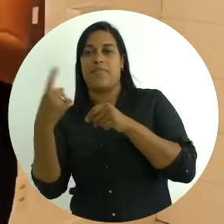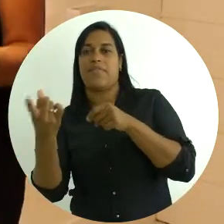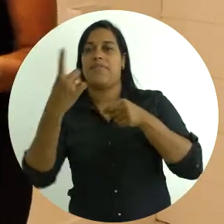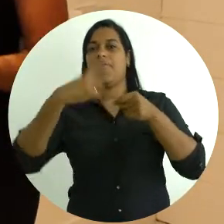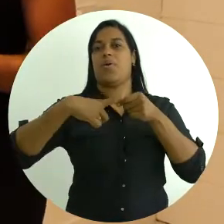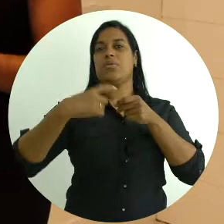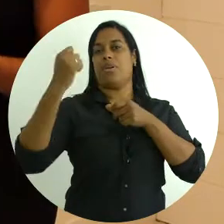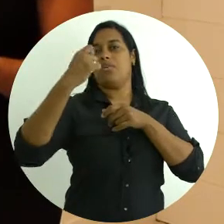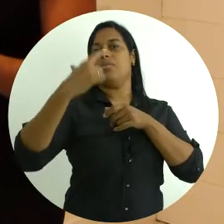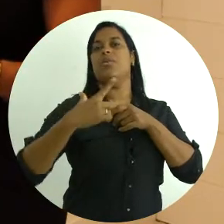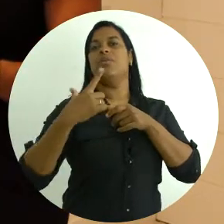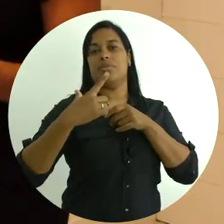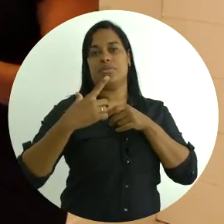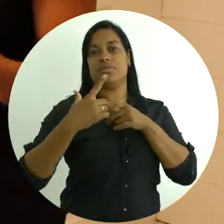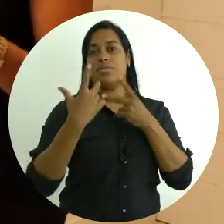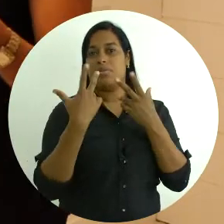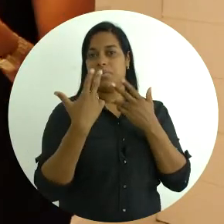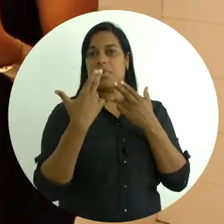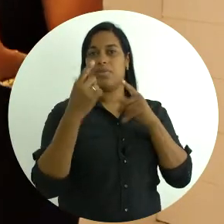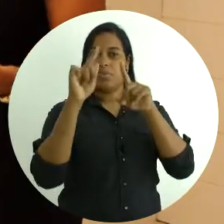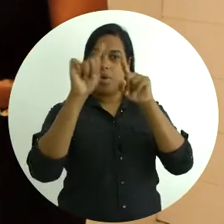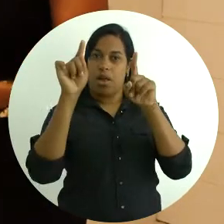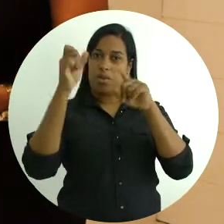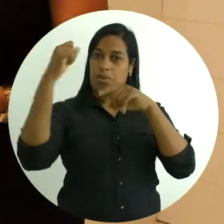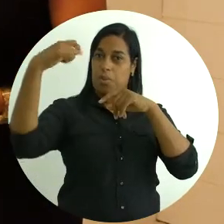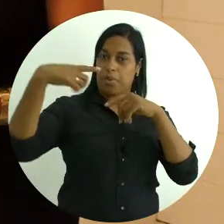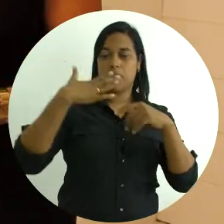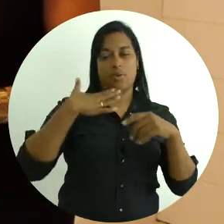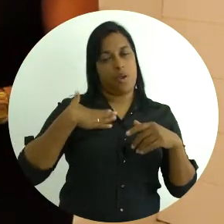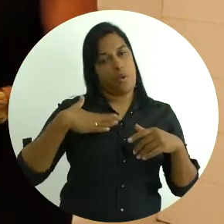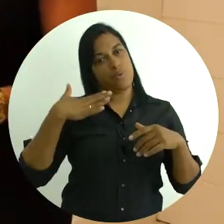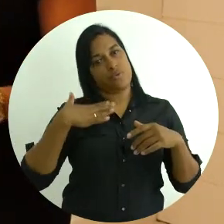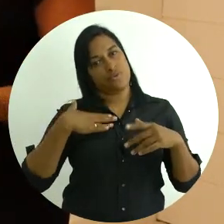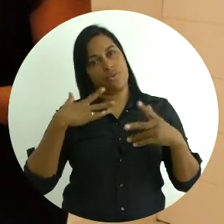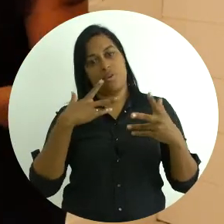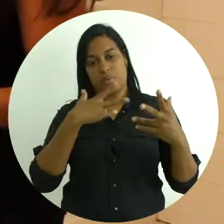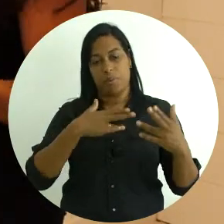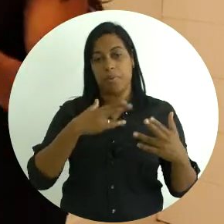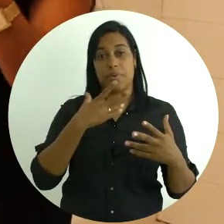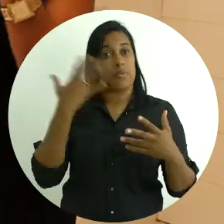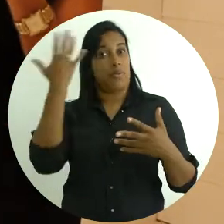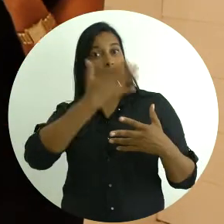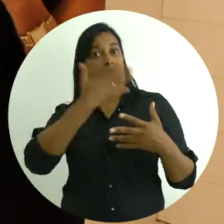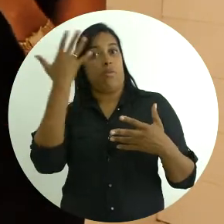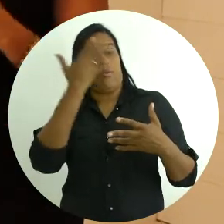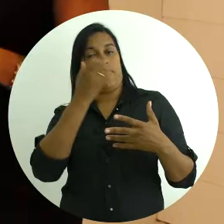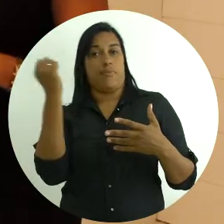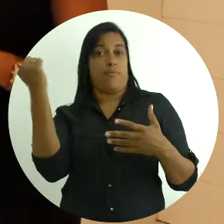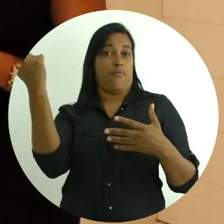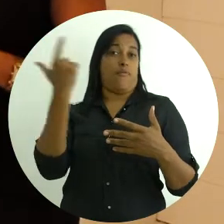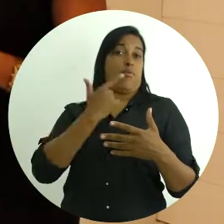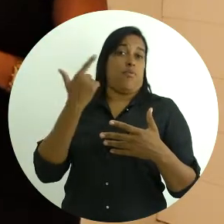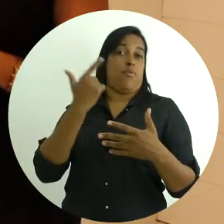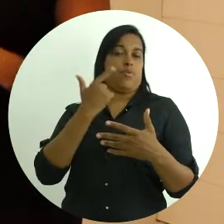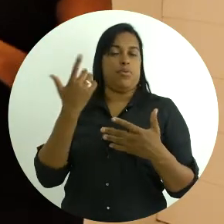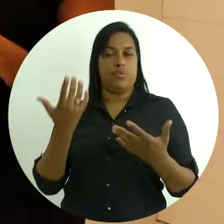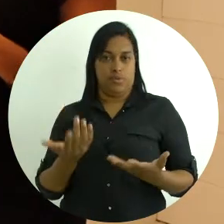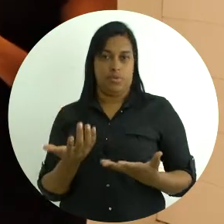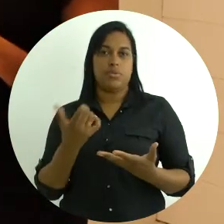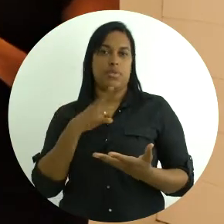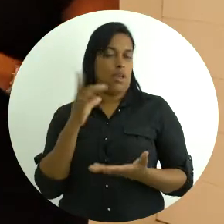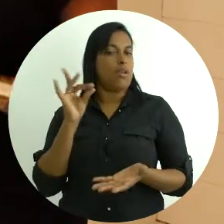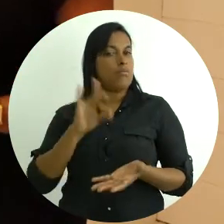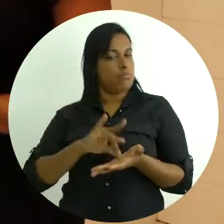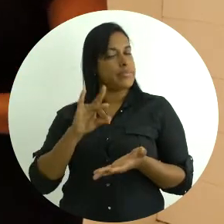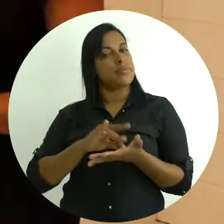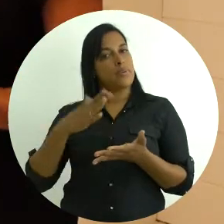luz e você tem uma luminária que traz um certo aconchego no ambiente, porque você não está vendo a luz diretamente no seu olho. Realmente